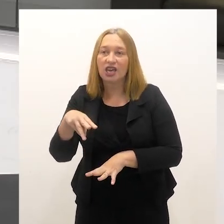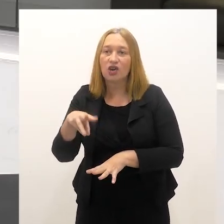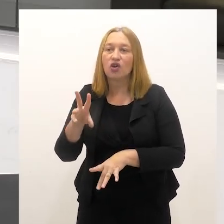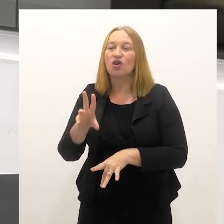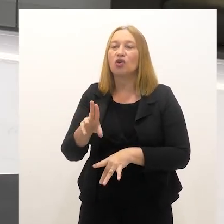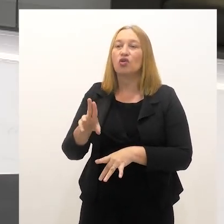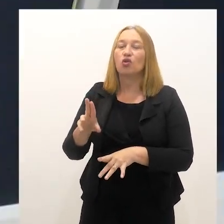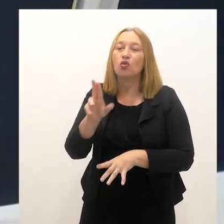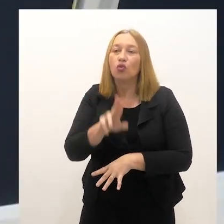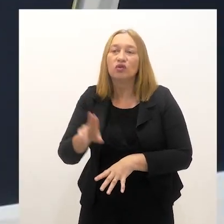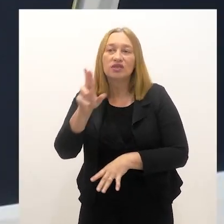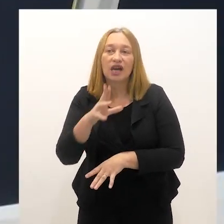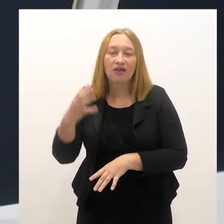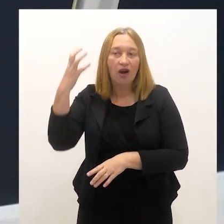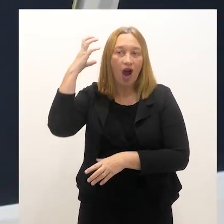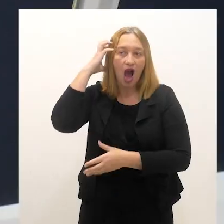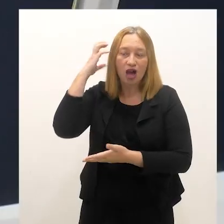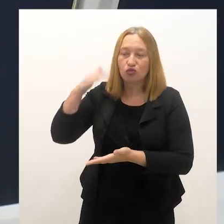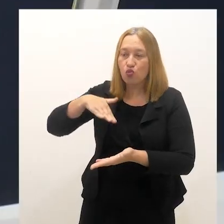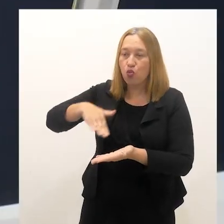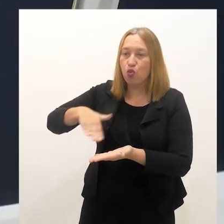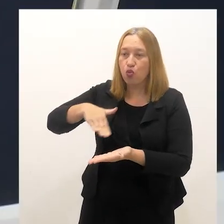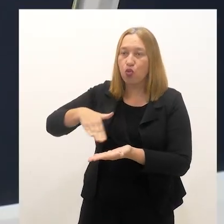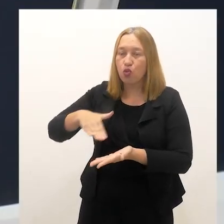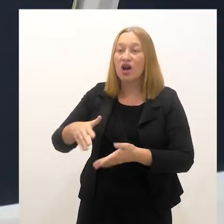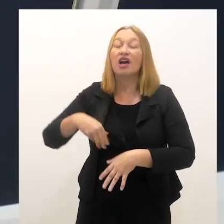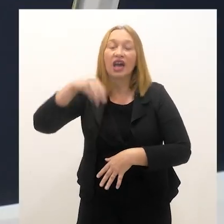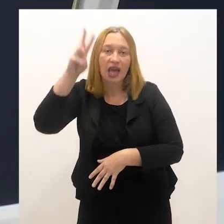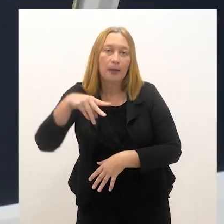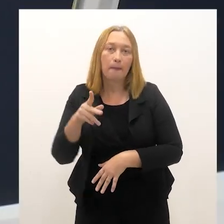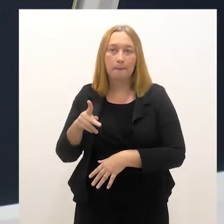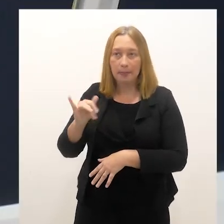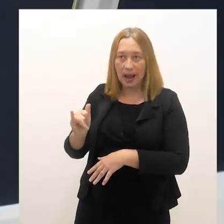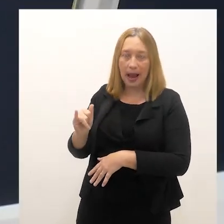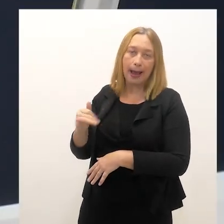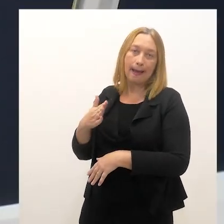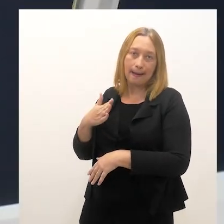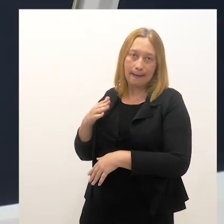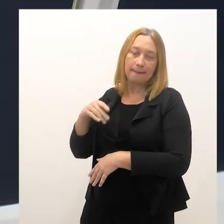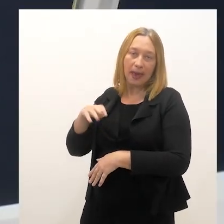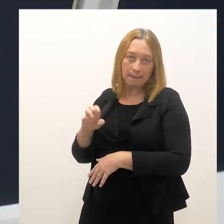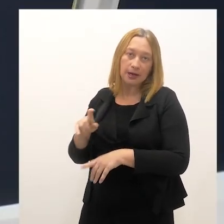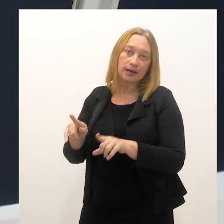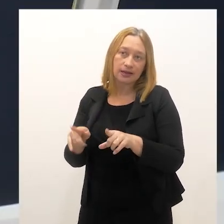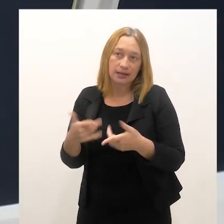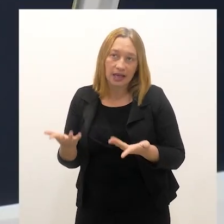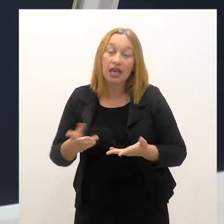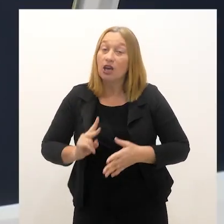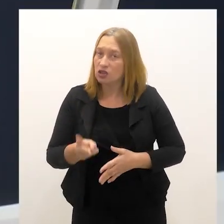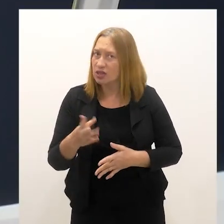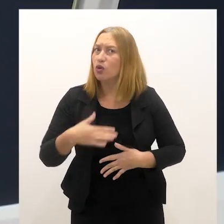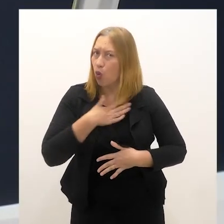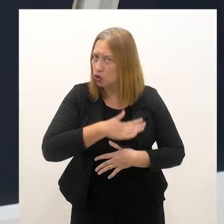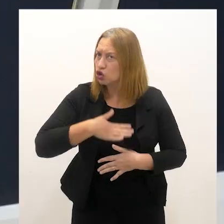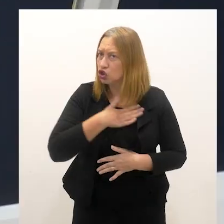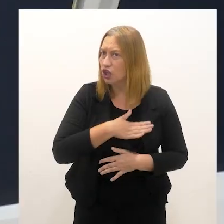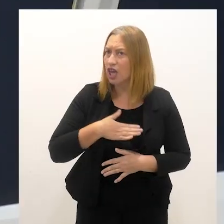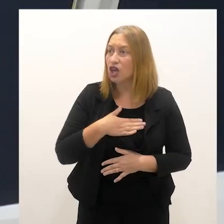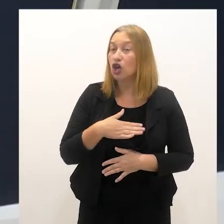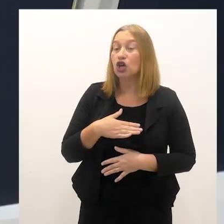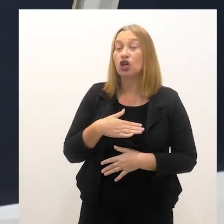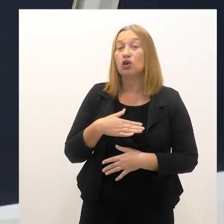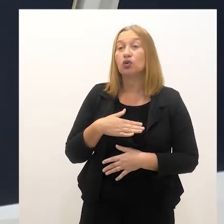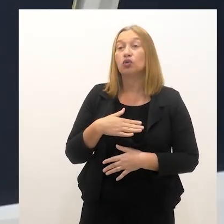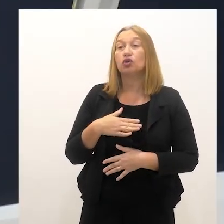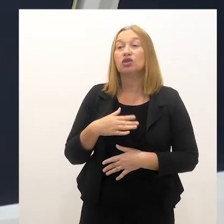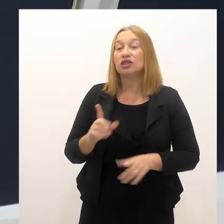a vitrola? Então, quem comandava eram os meus pais, né? Mas eu sempre gostei muito